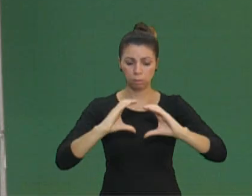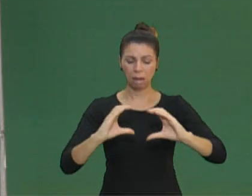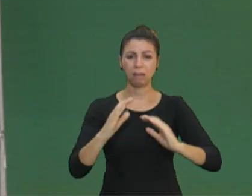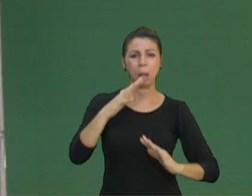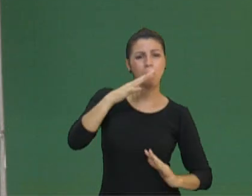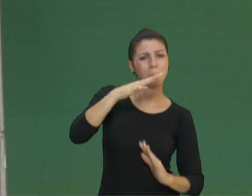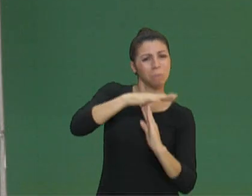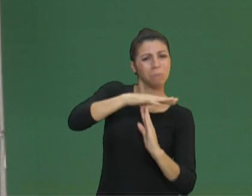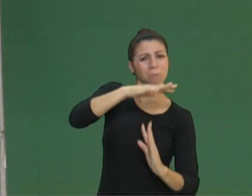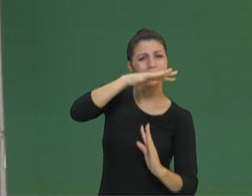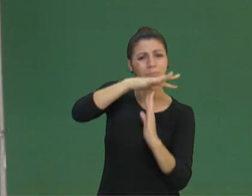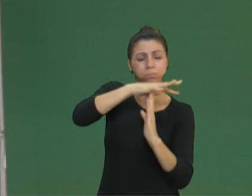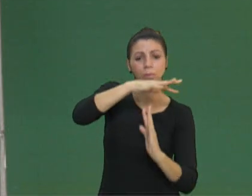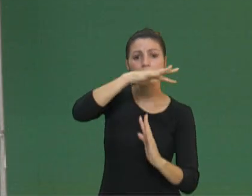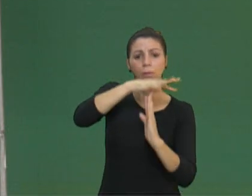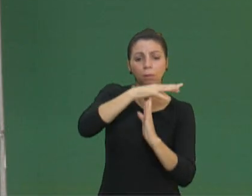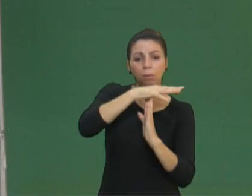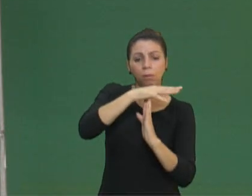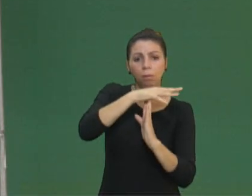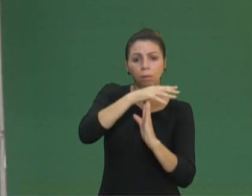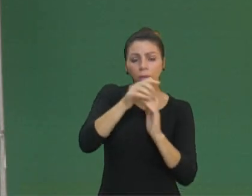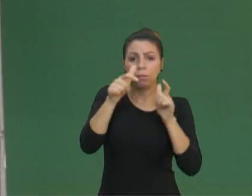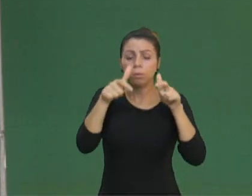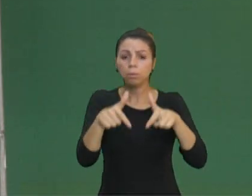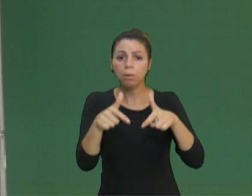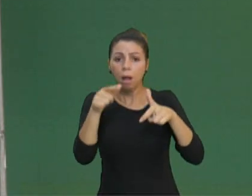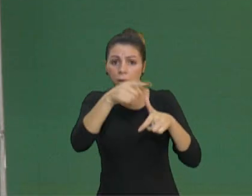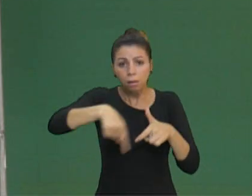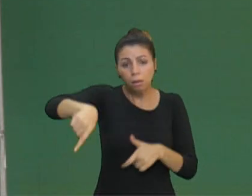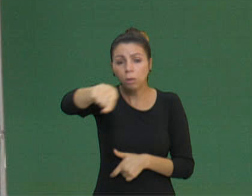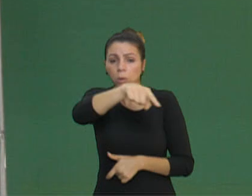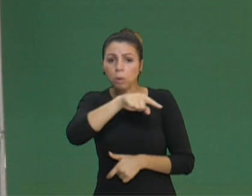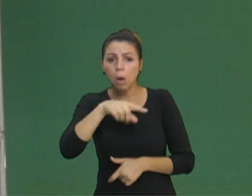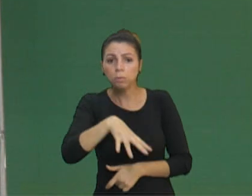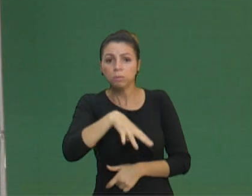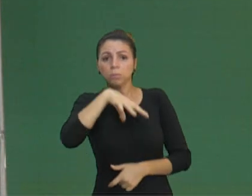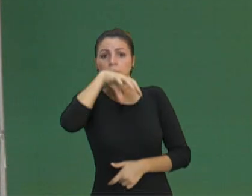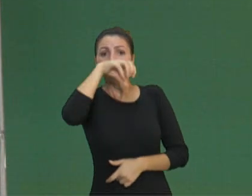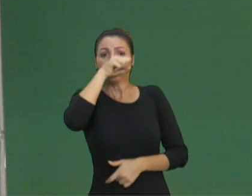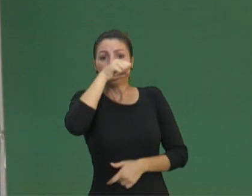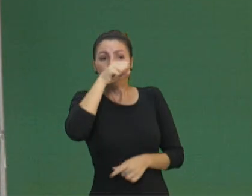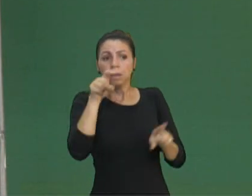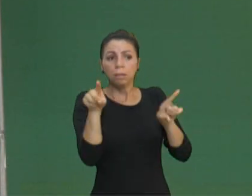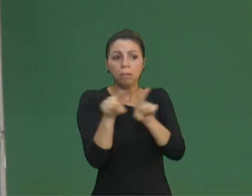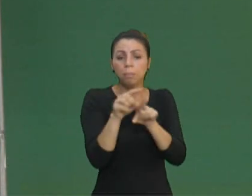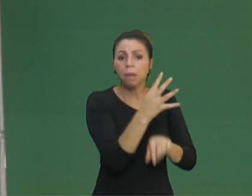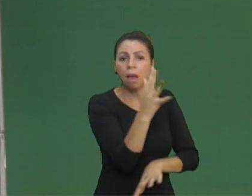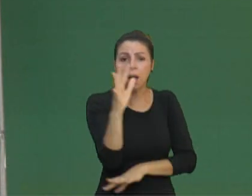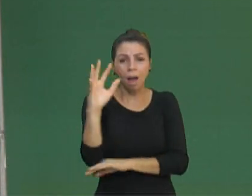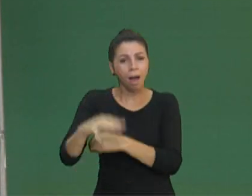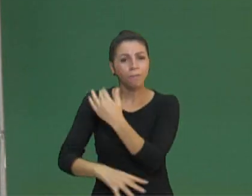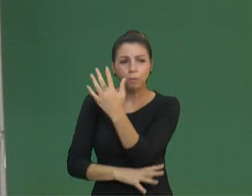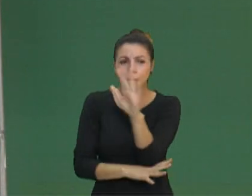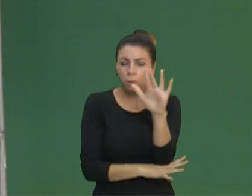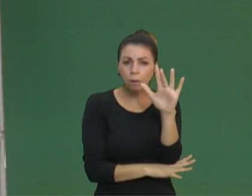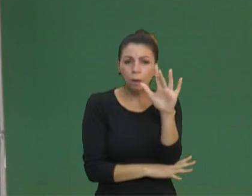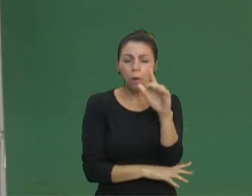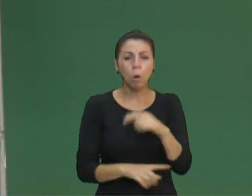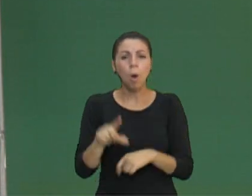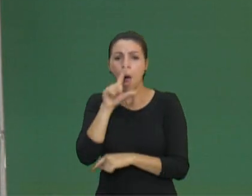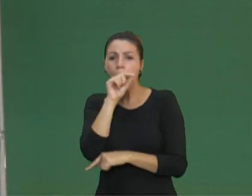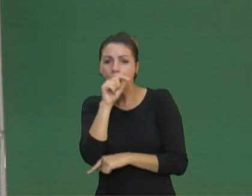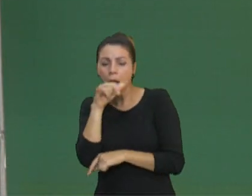nós respiramos, né? Onde estão as aves voando, tá? Essa